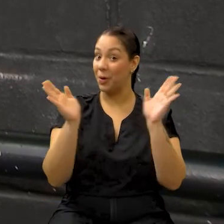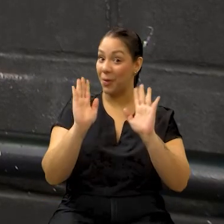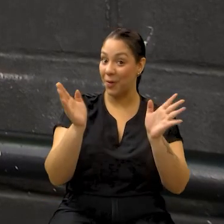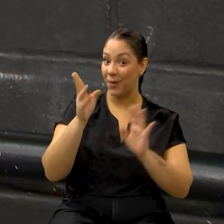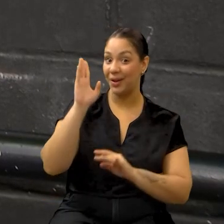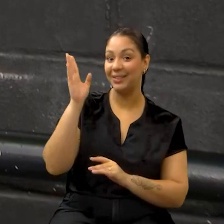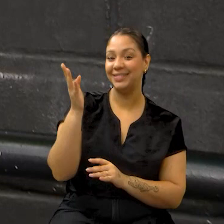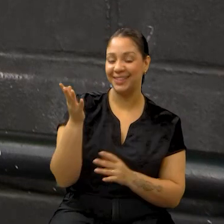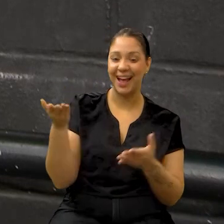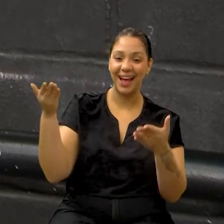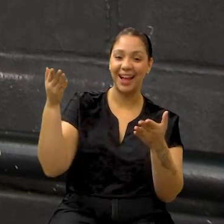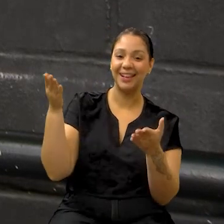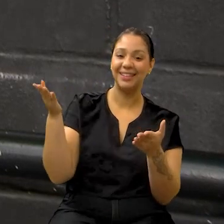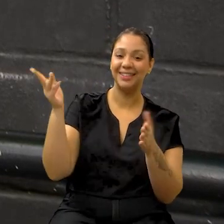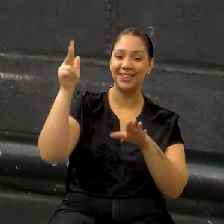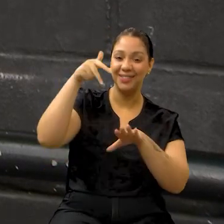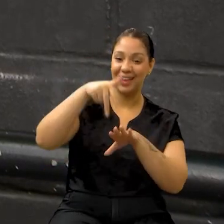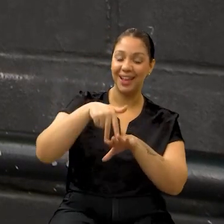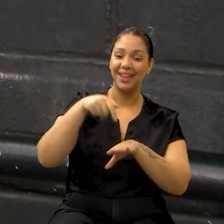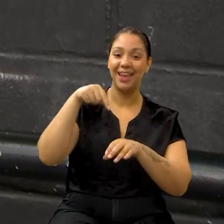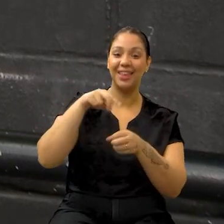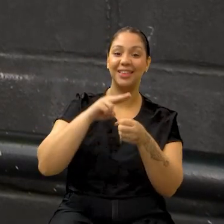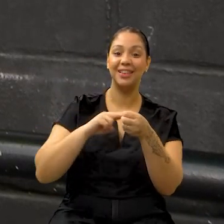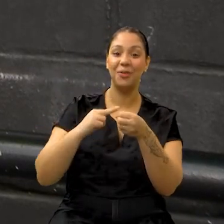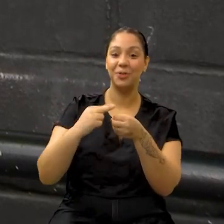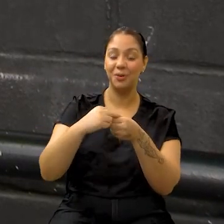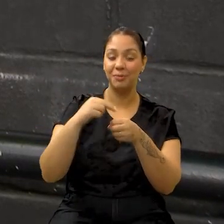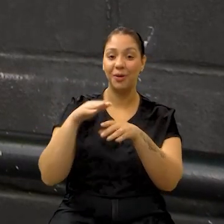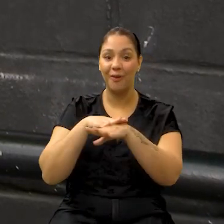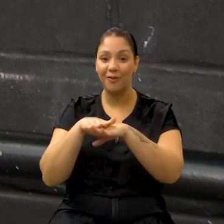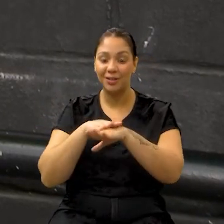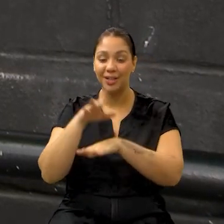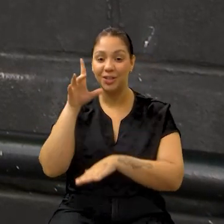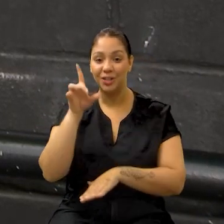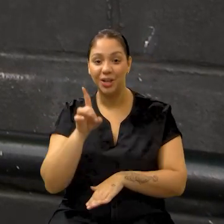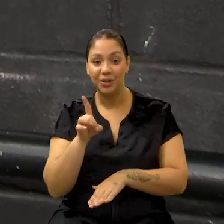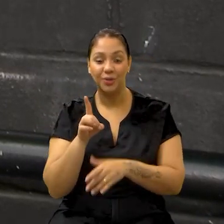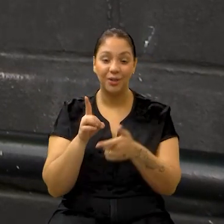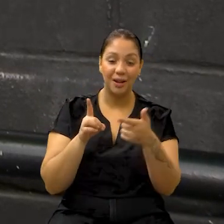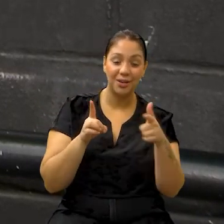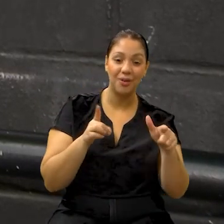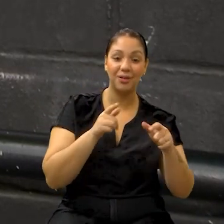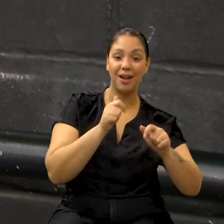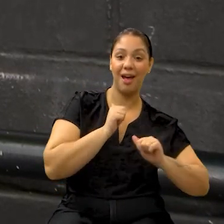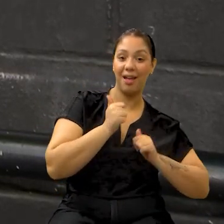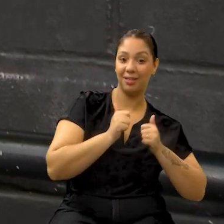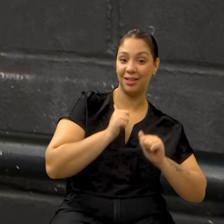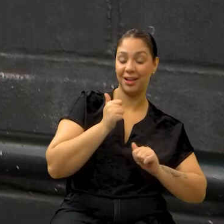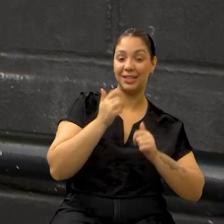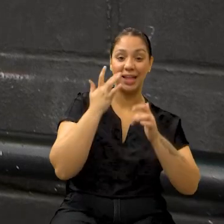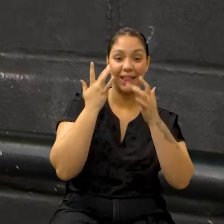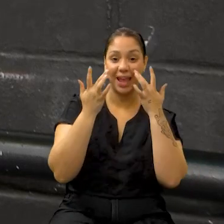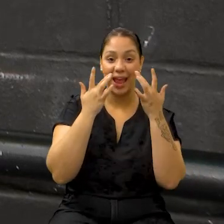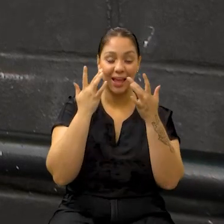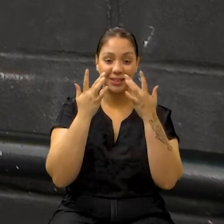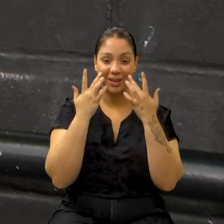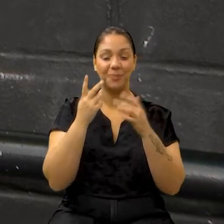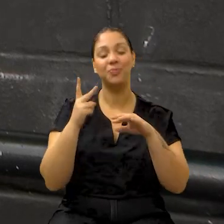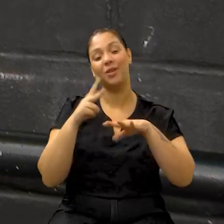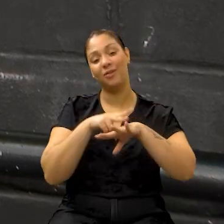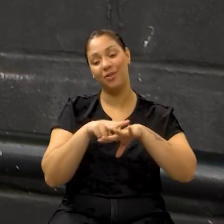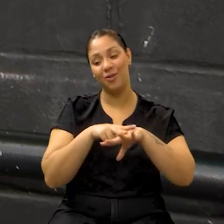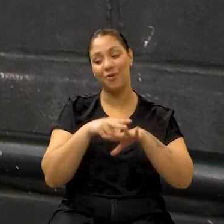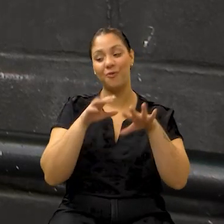aqui no Departamento de Artes Cênicas da Unicamp para falar com a diretora e uma das atrizes da peça, olha